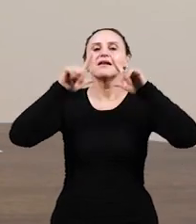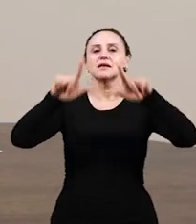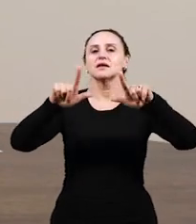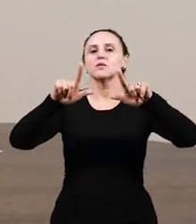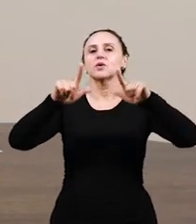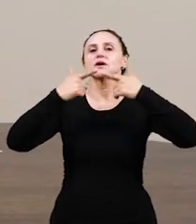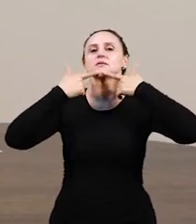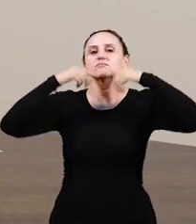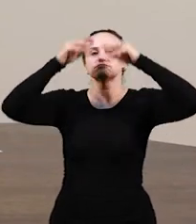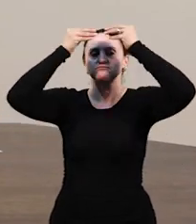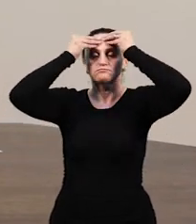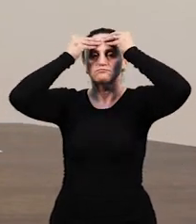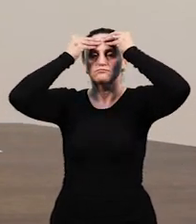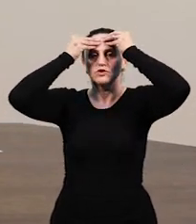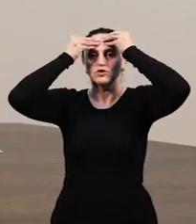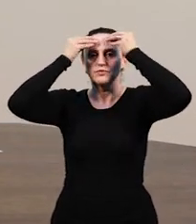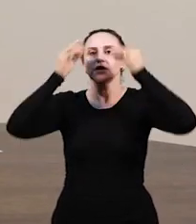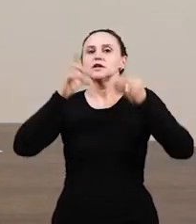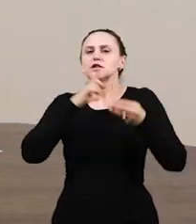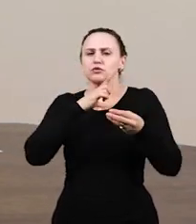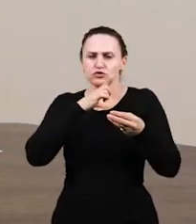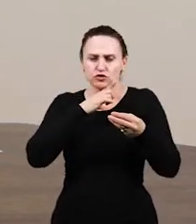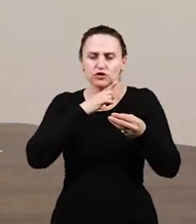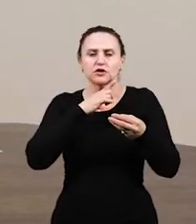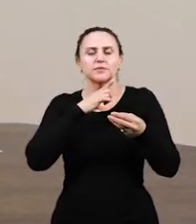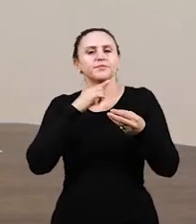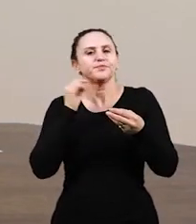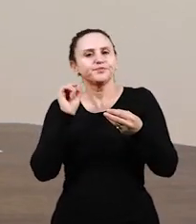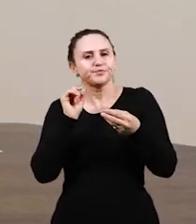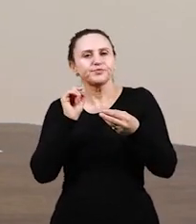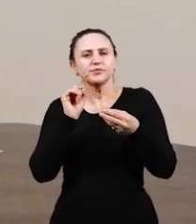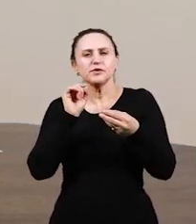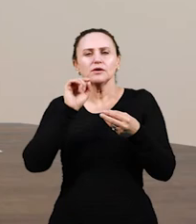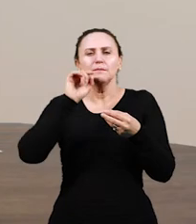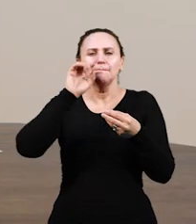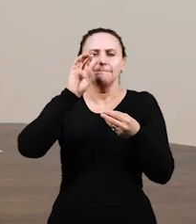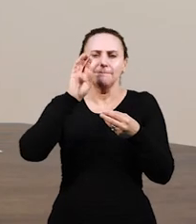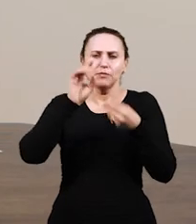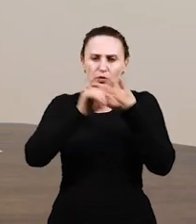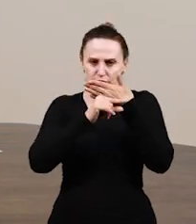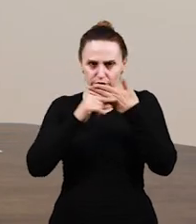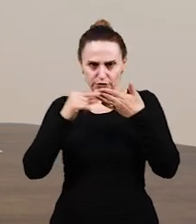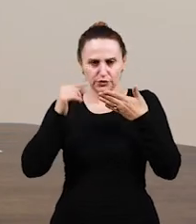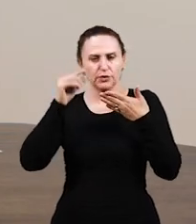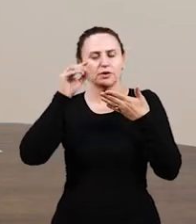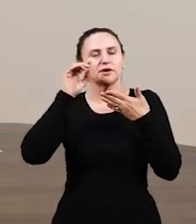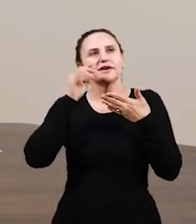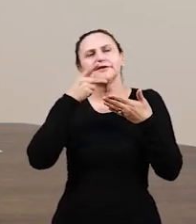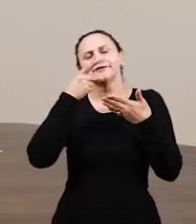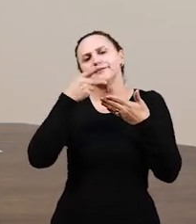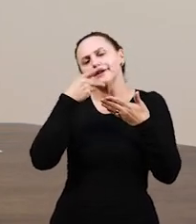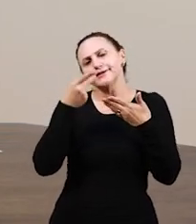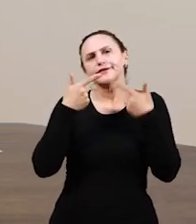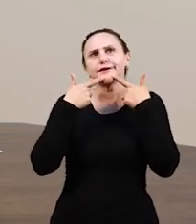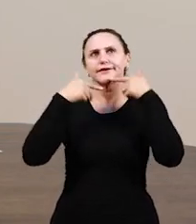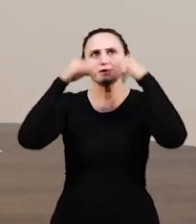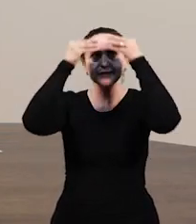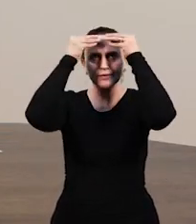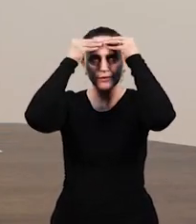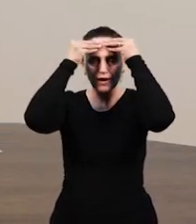linguagem tá então enquanto a gente tinha blumfield dizendo que a linguagem era fruto